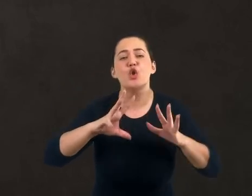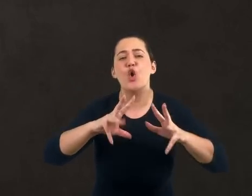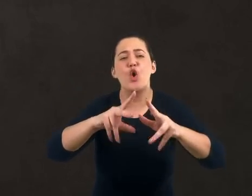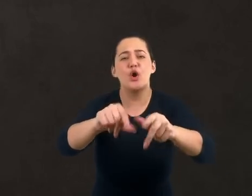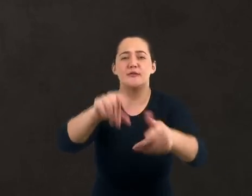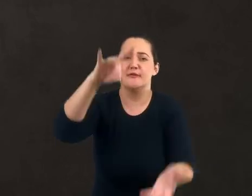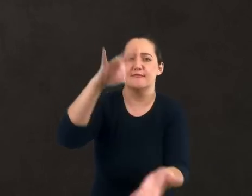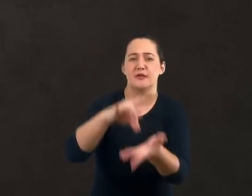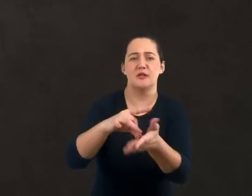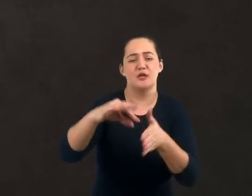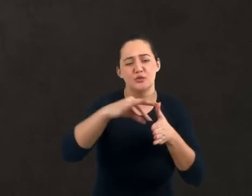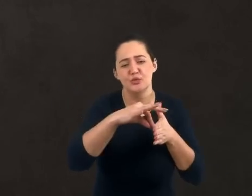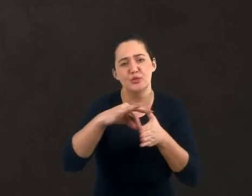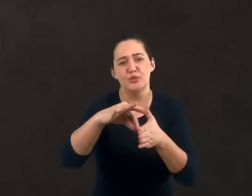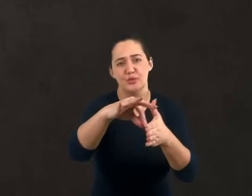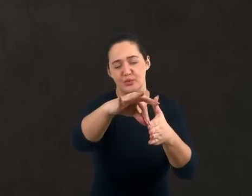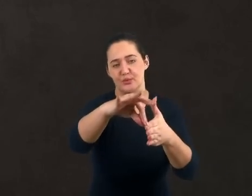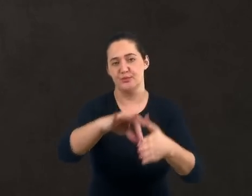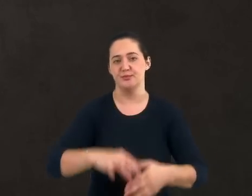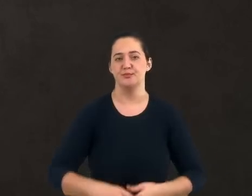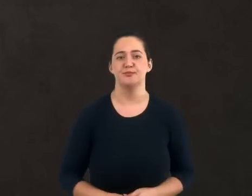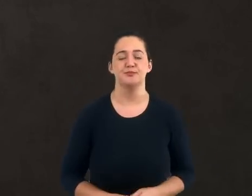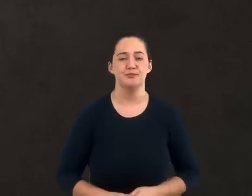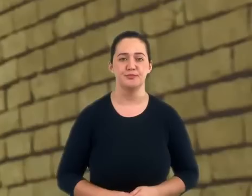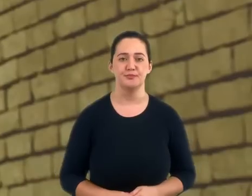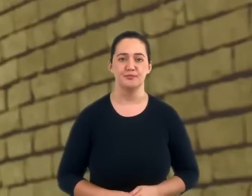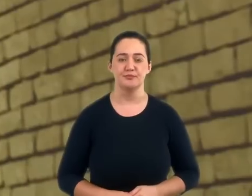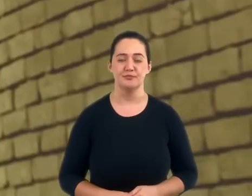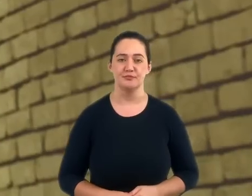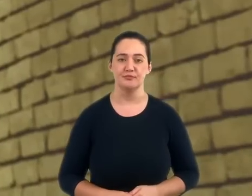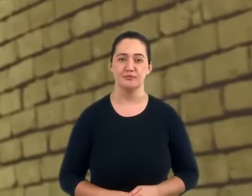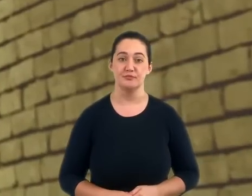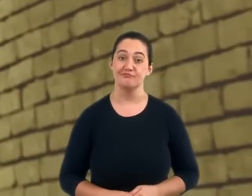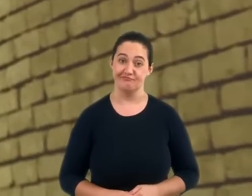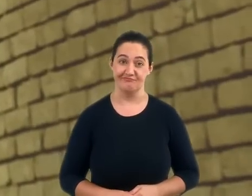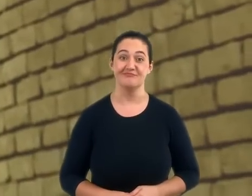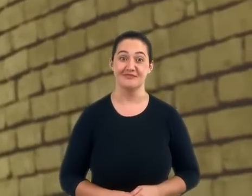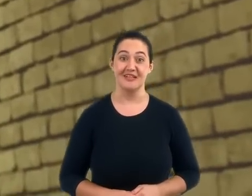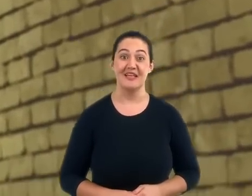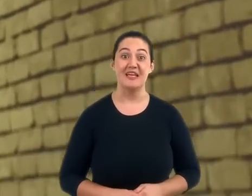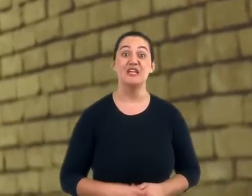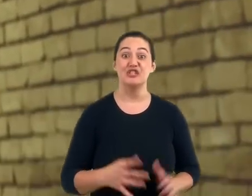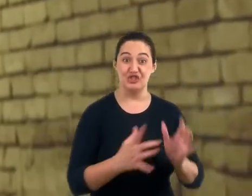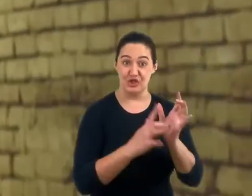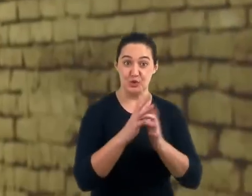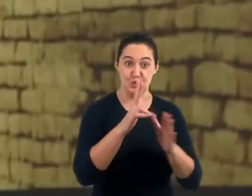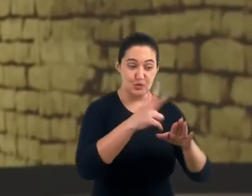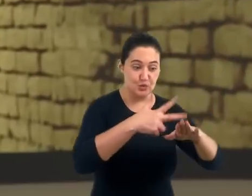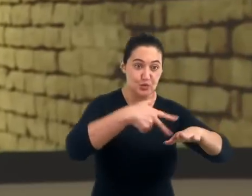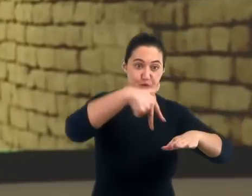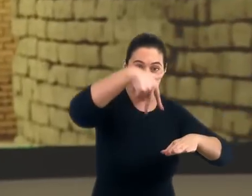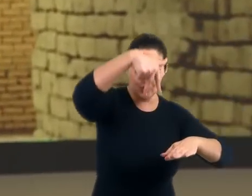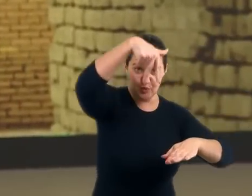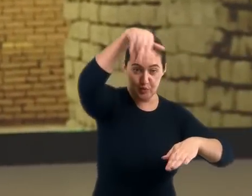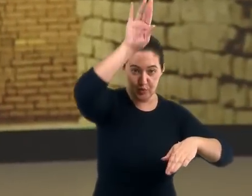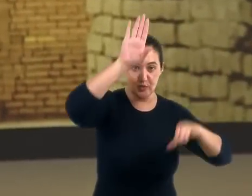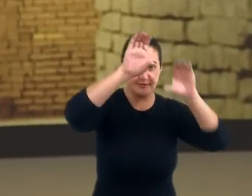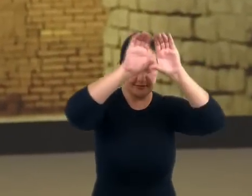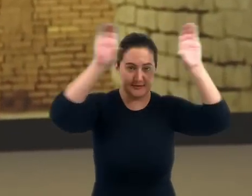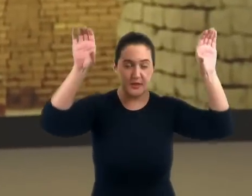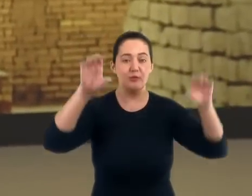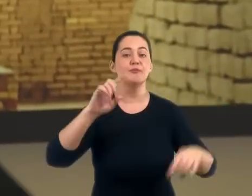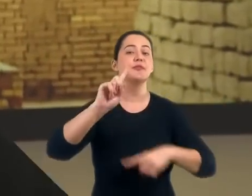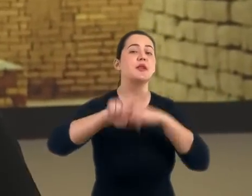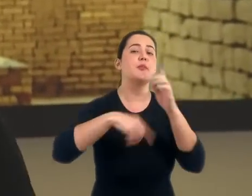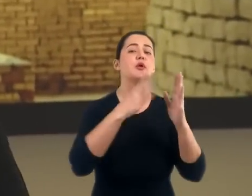verdade. João 16, verso 13. Curiosamente que 40 dias após a sua ressurreição, Jesus